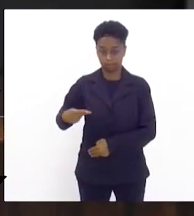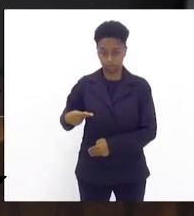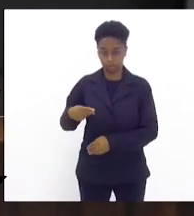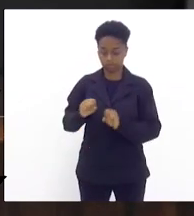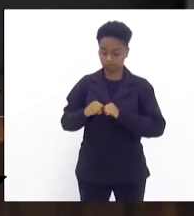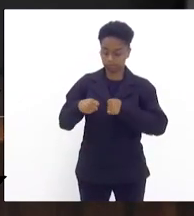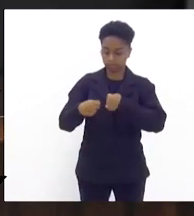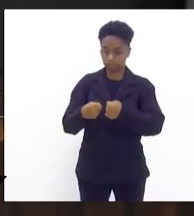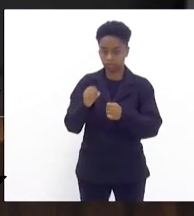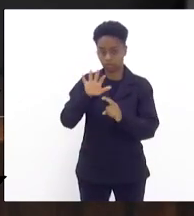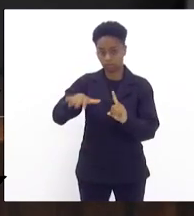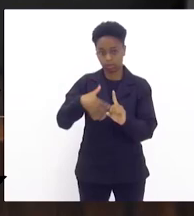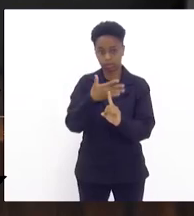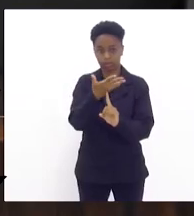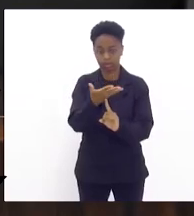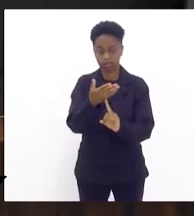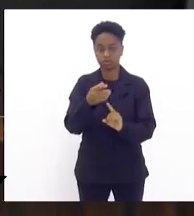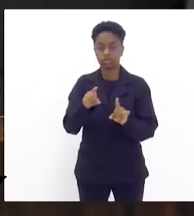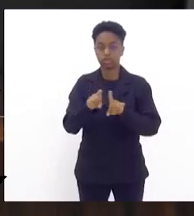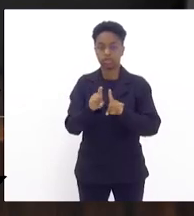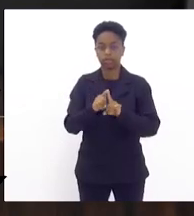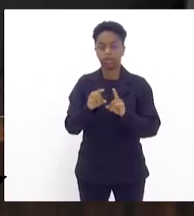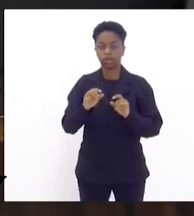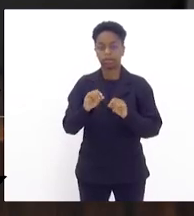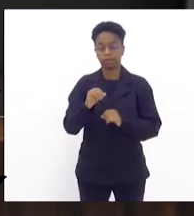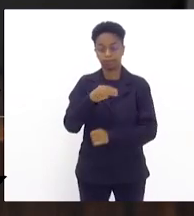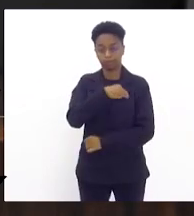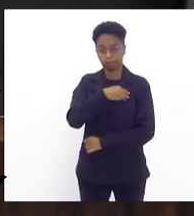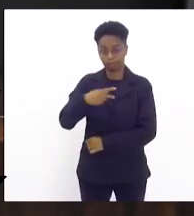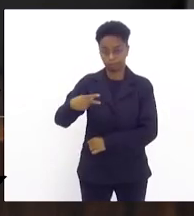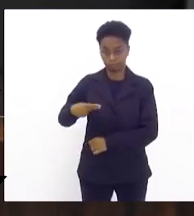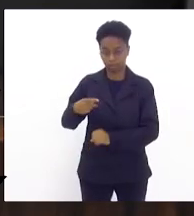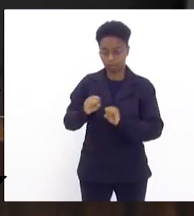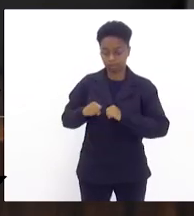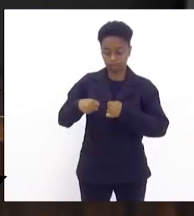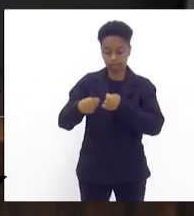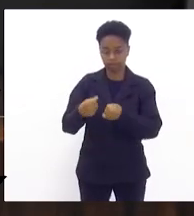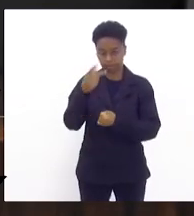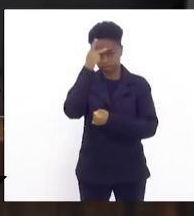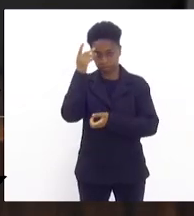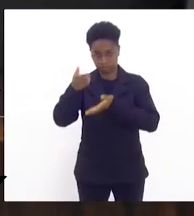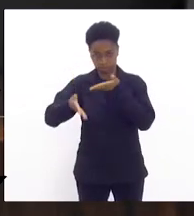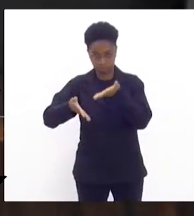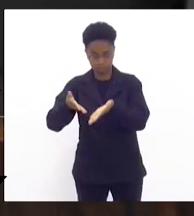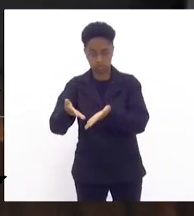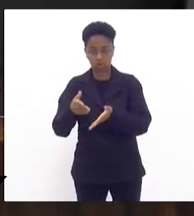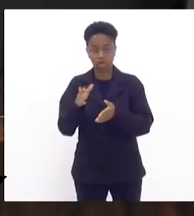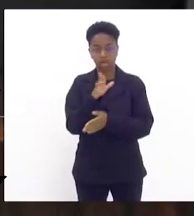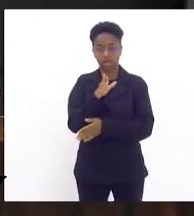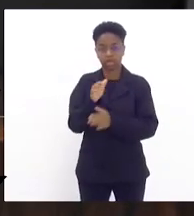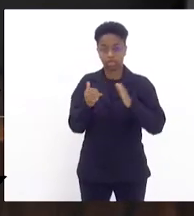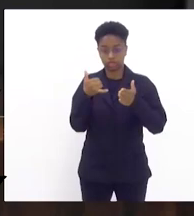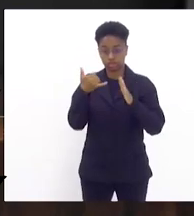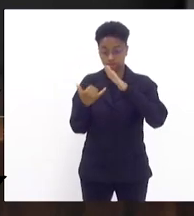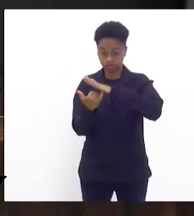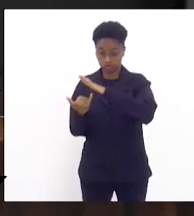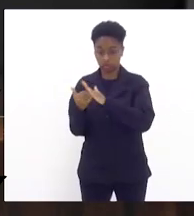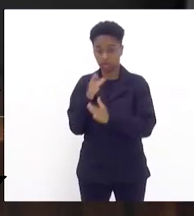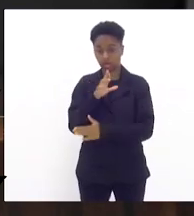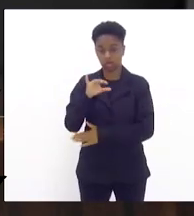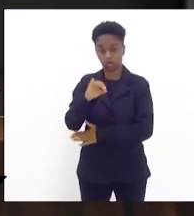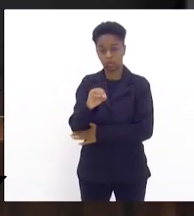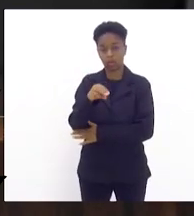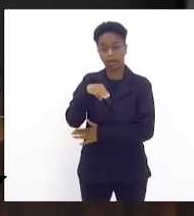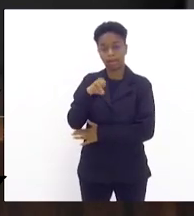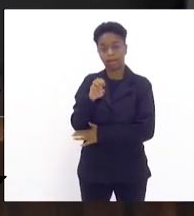Ambiente, Ministério Público em Defesa do Consumidor, Instituto Rio Metrópole, IDEC, Instituto Brasileiro